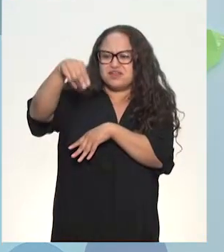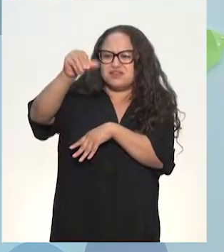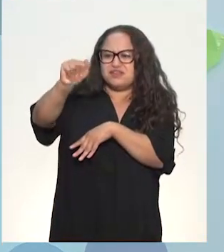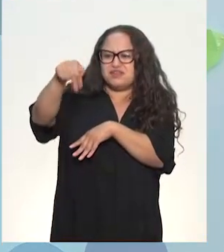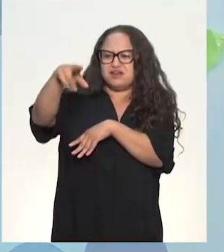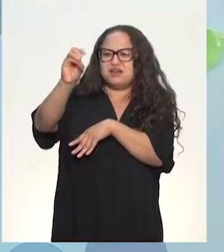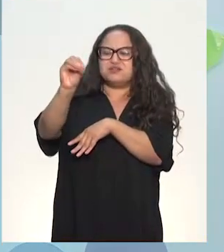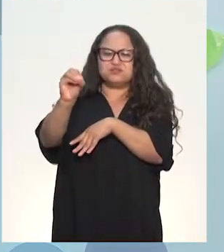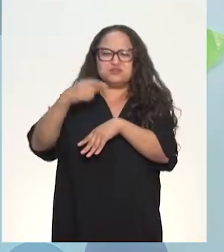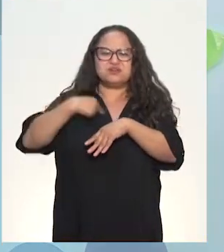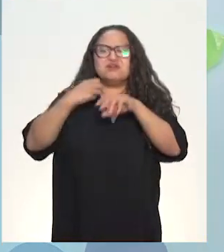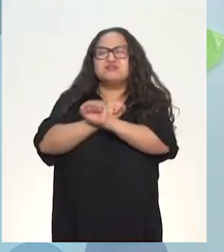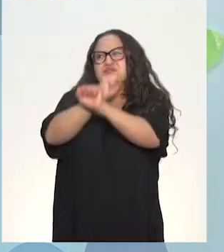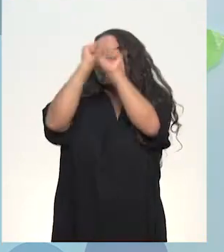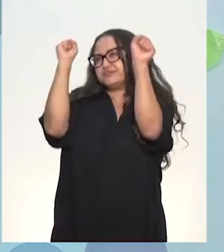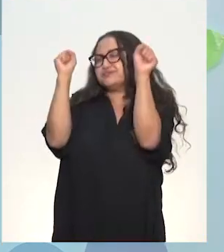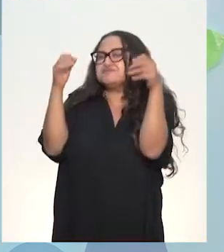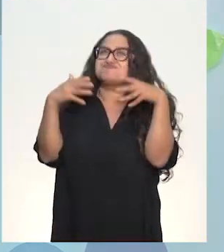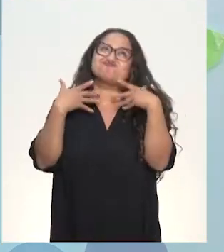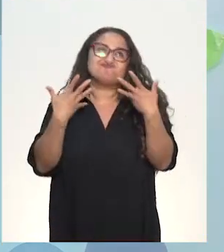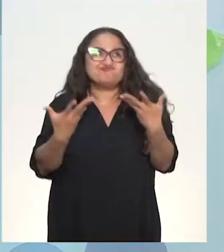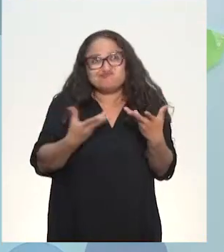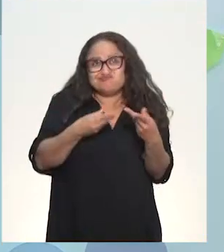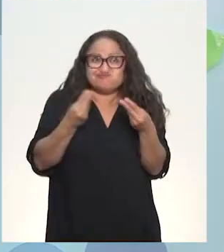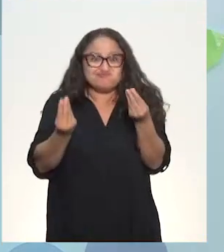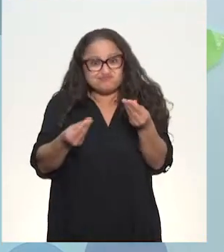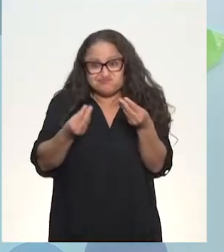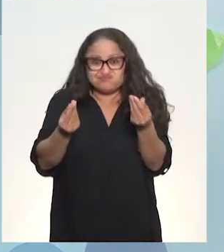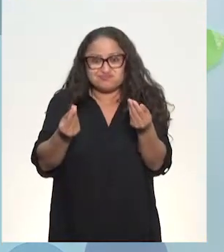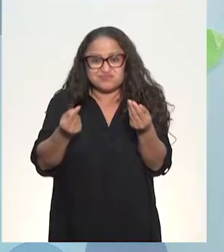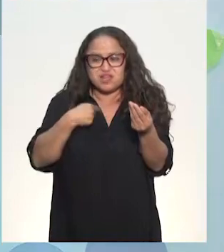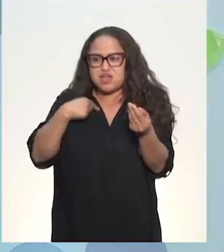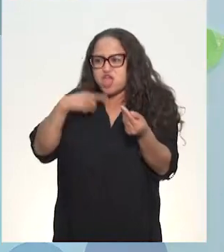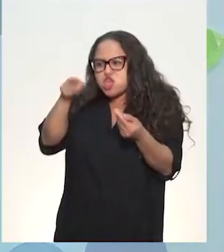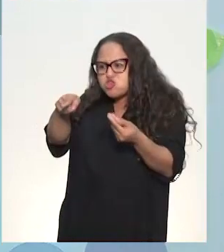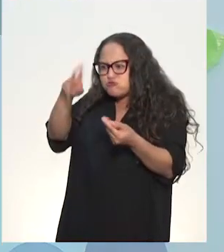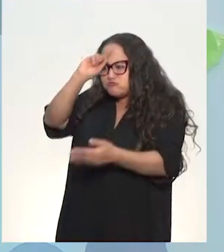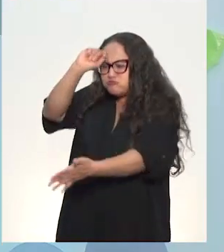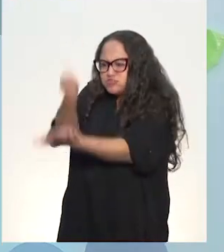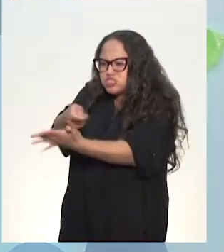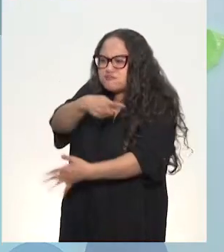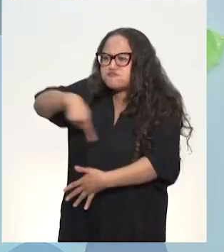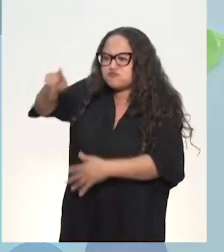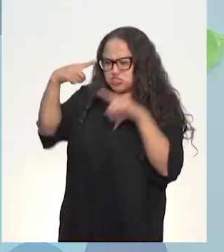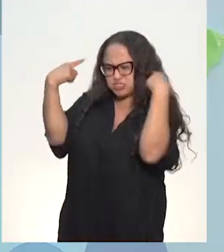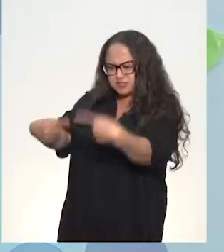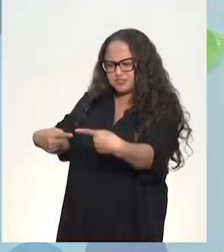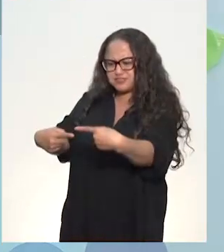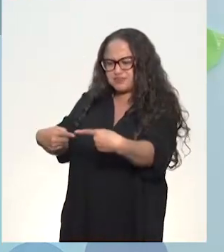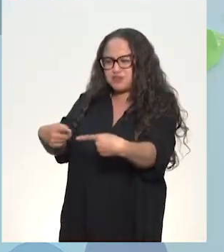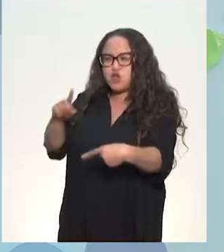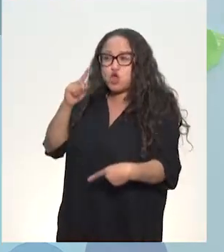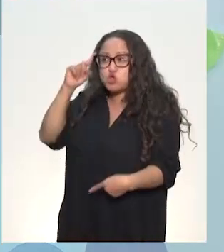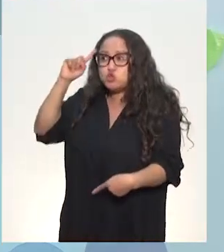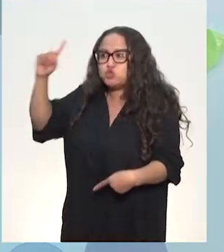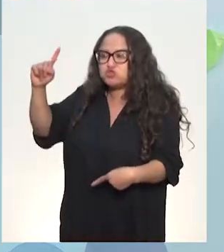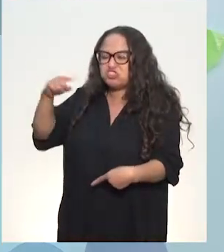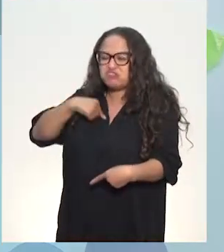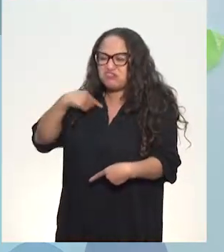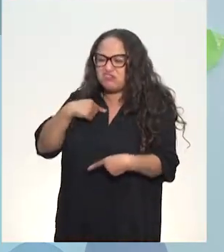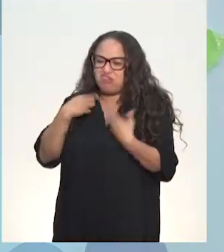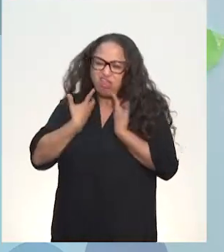Ela falou, eu acordo meio assim e tal. Professora Fabiana, te desafio. E desafio vocês também. No dia que acordar meio